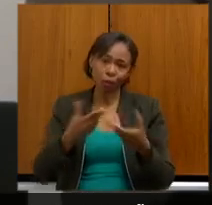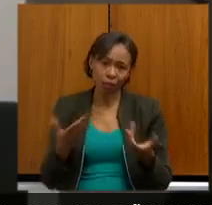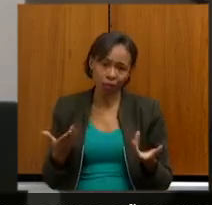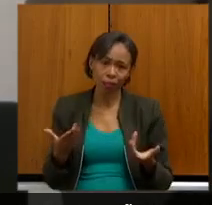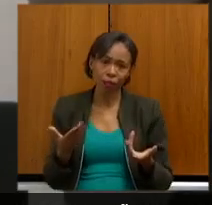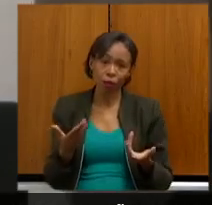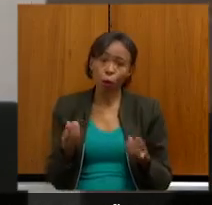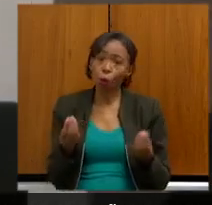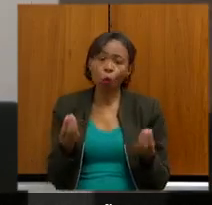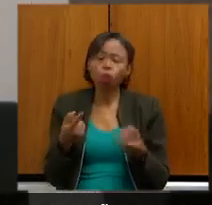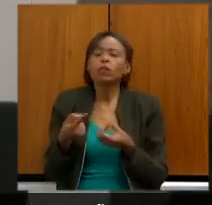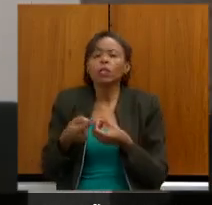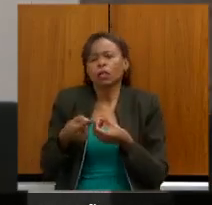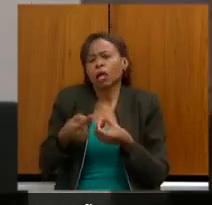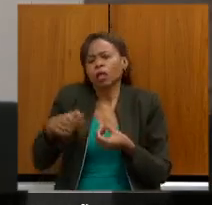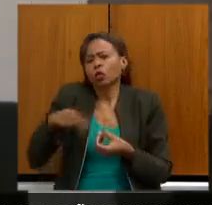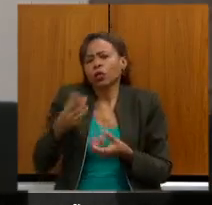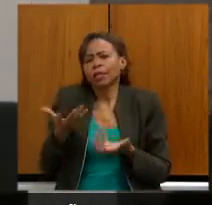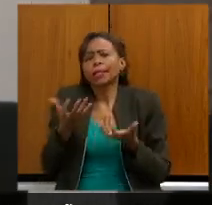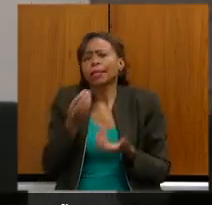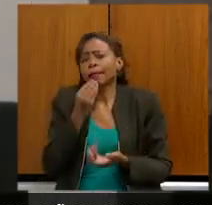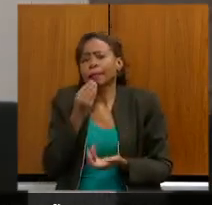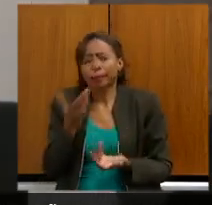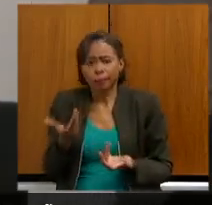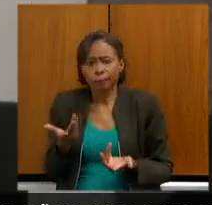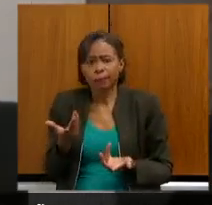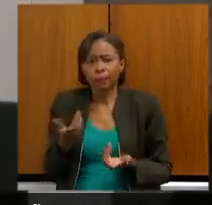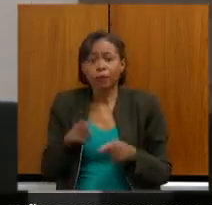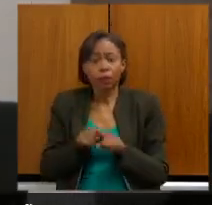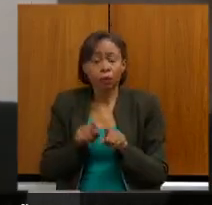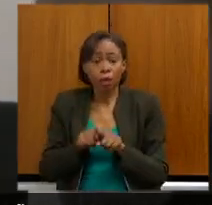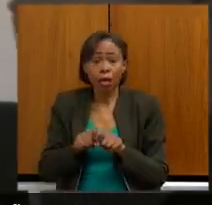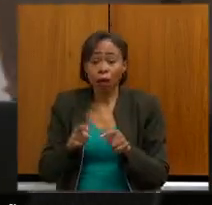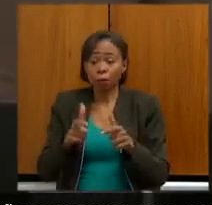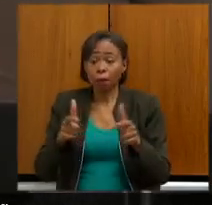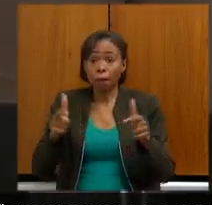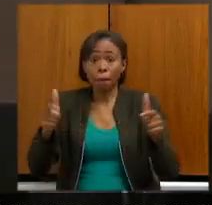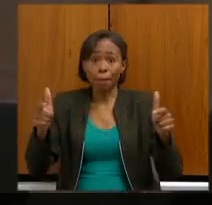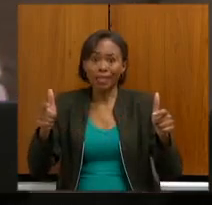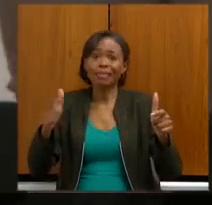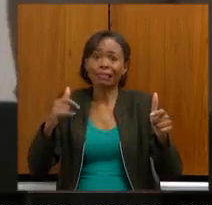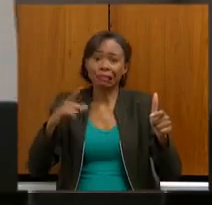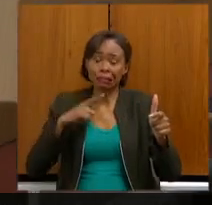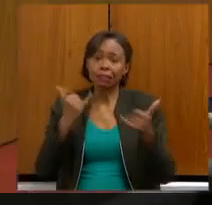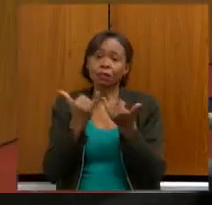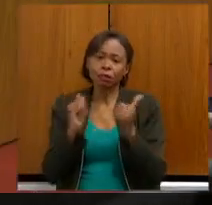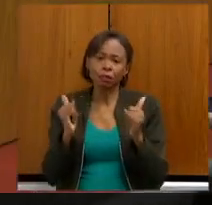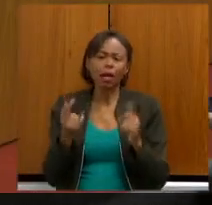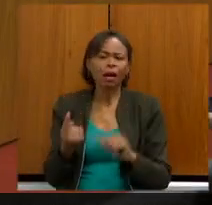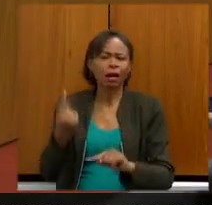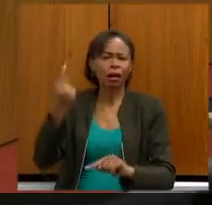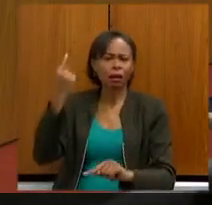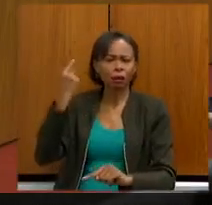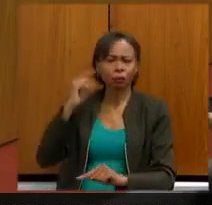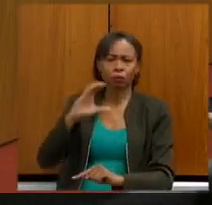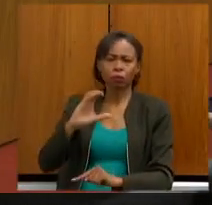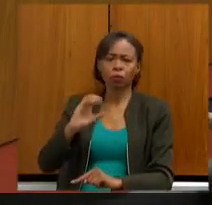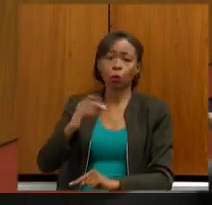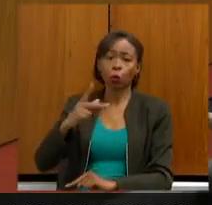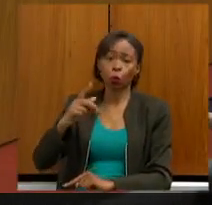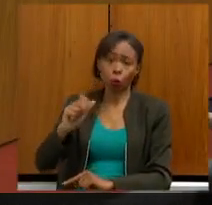o crescimento urbano gera também conflitos a gente passou por isso durante as obras da Copa da copa do mundo